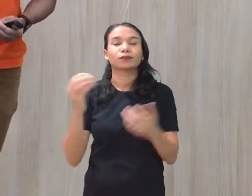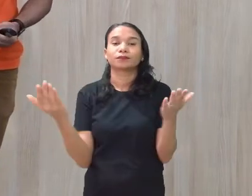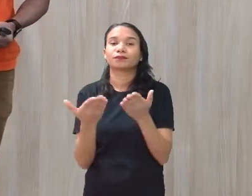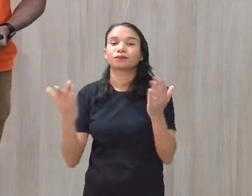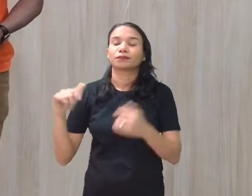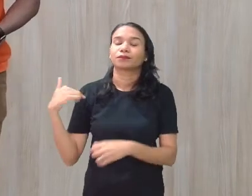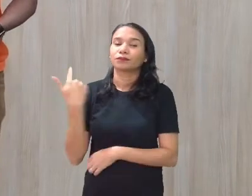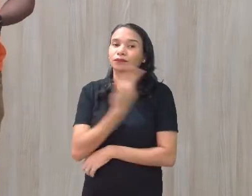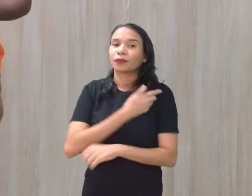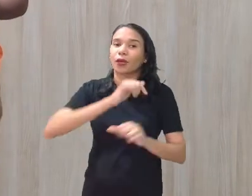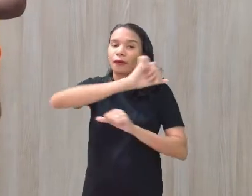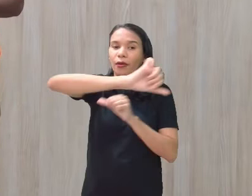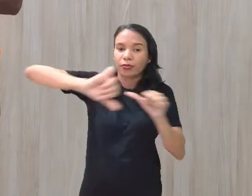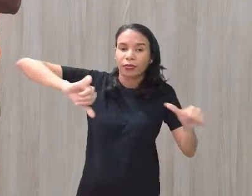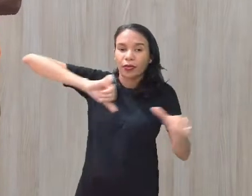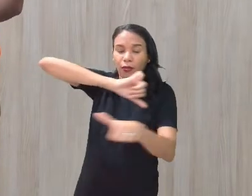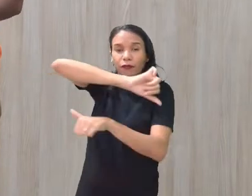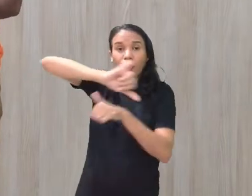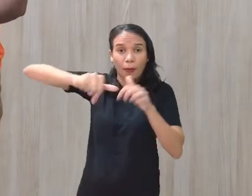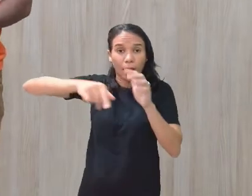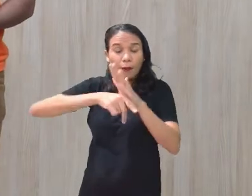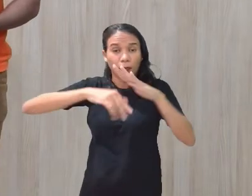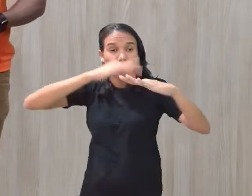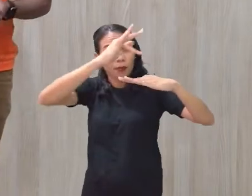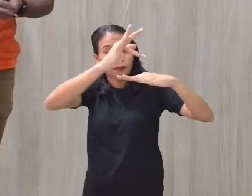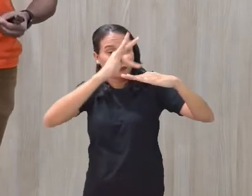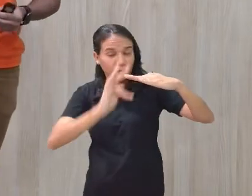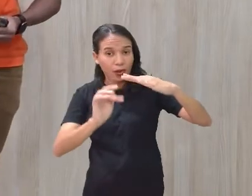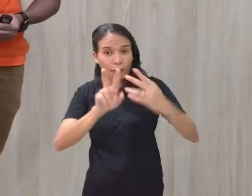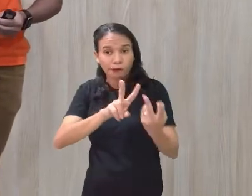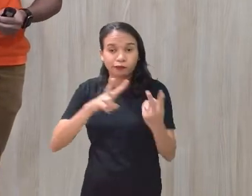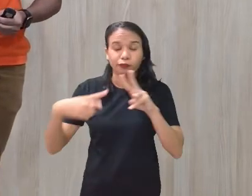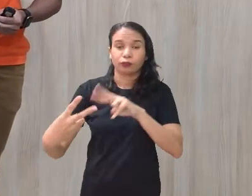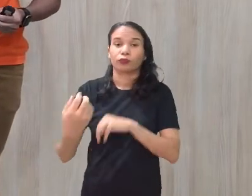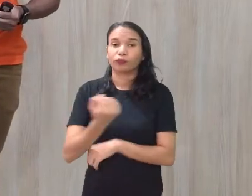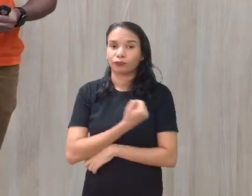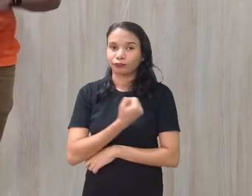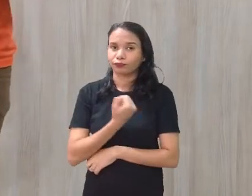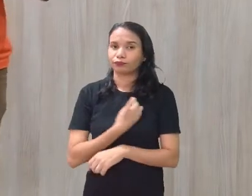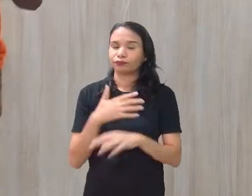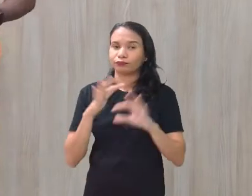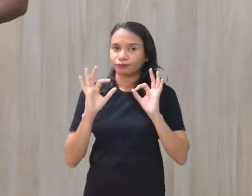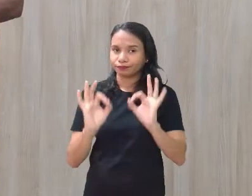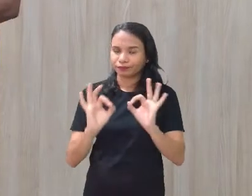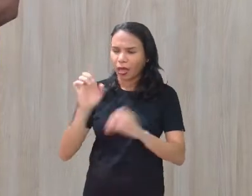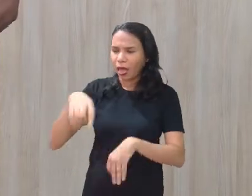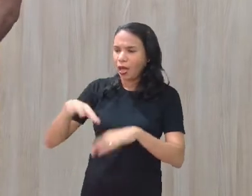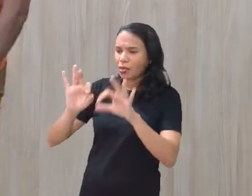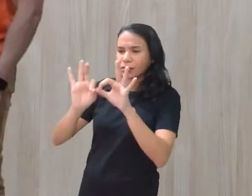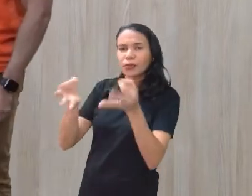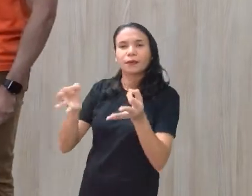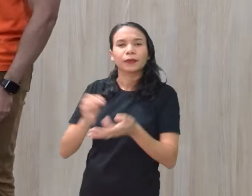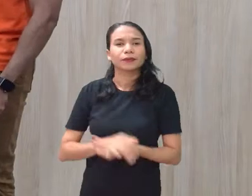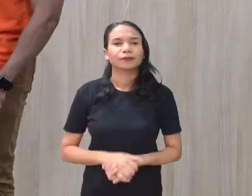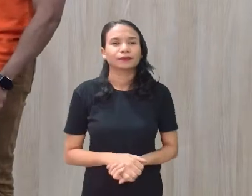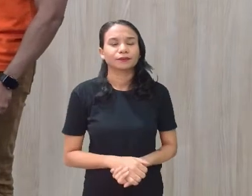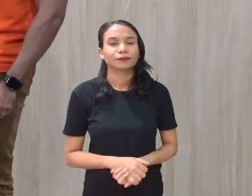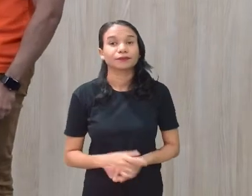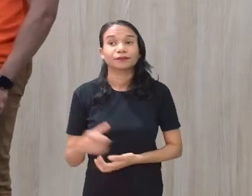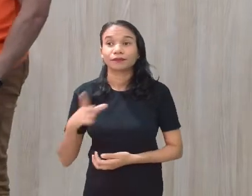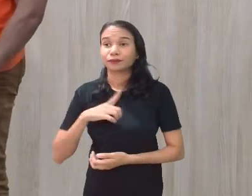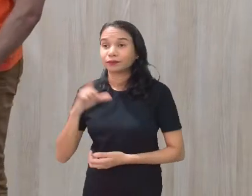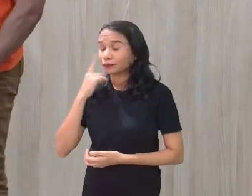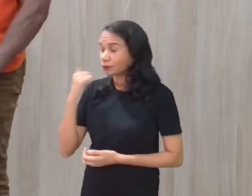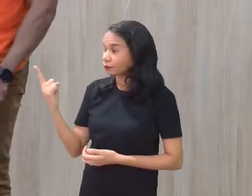vamos transformar essas frações decimais em um número decimal, tá? Que é bem simples, ó. Eu tenho